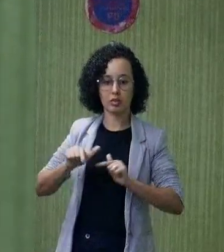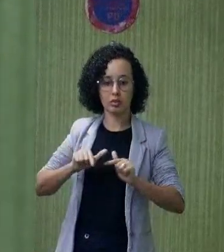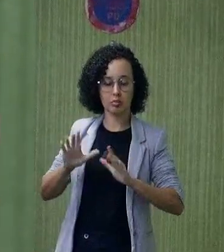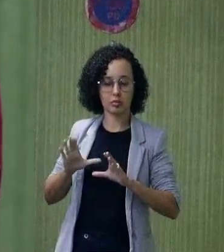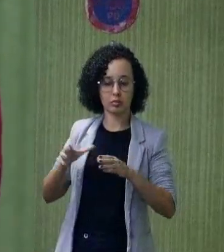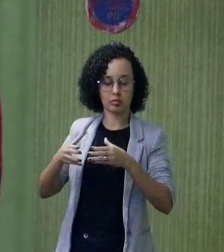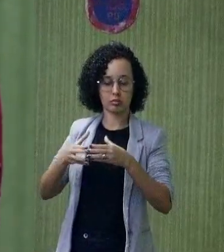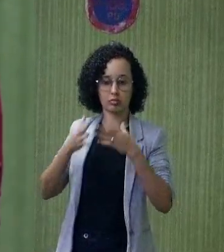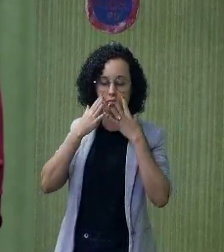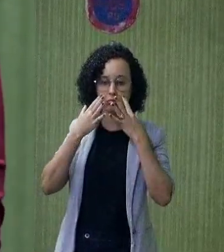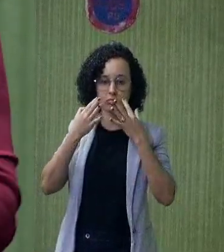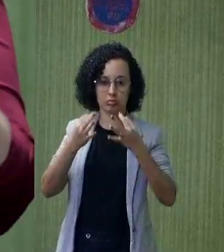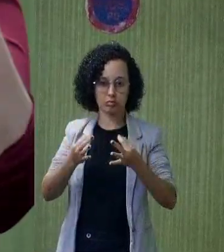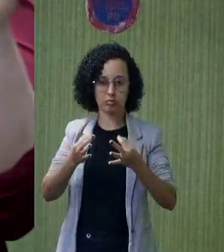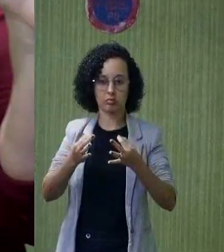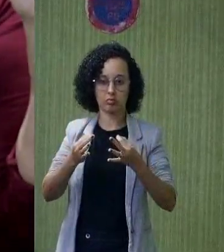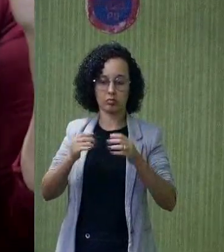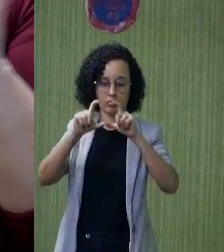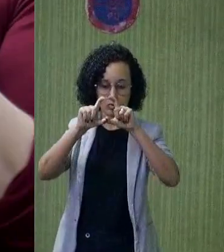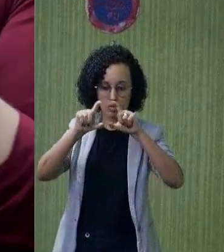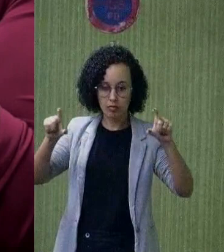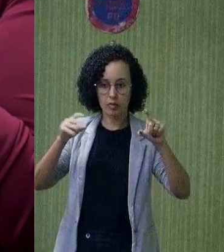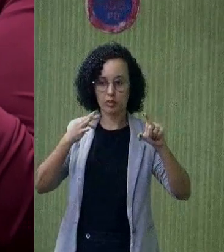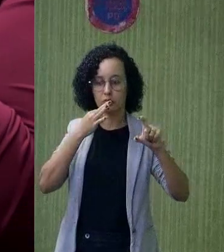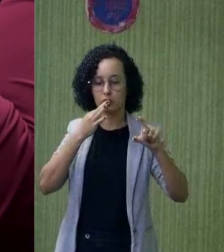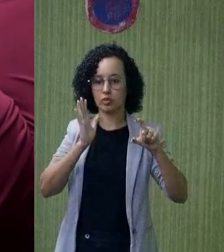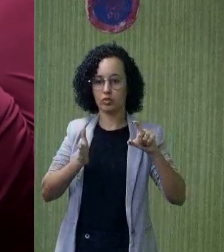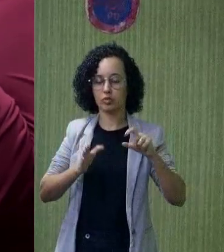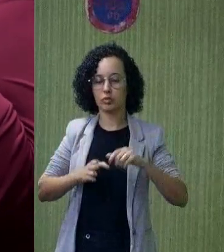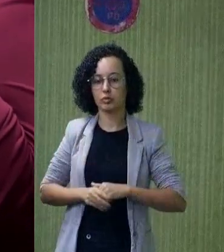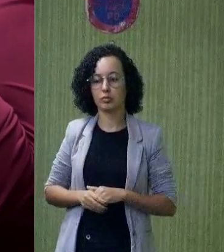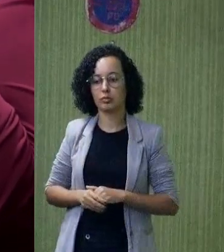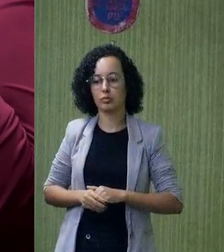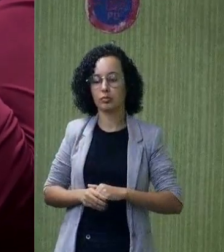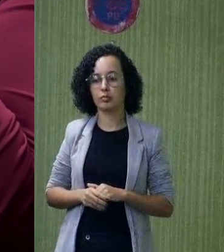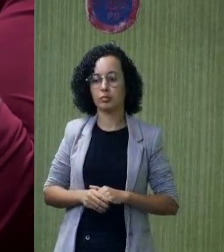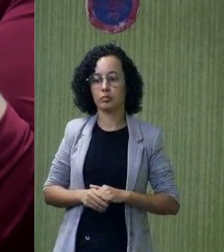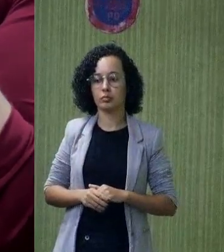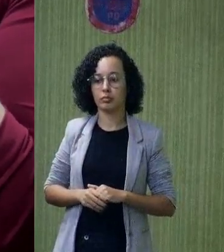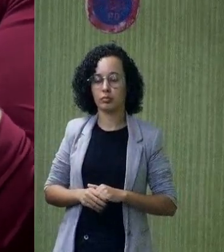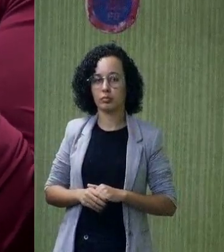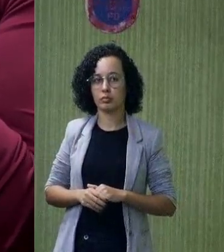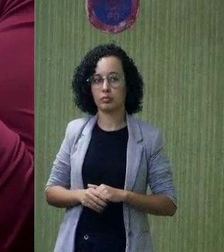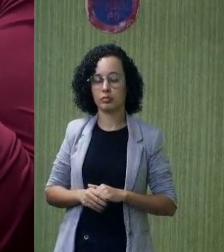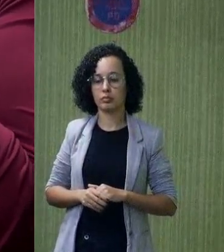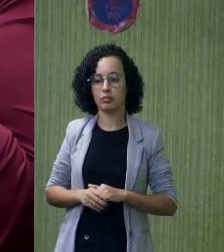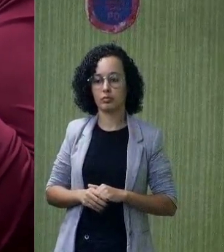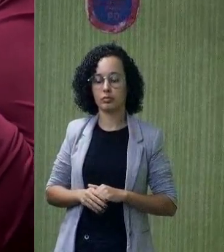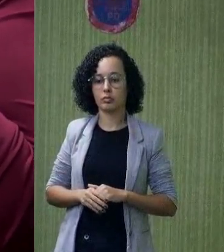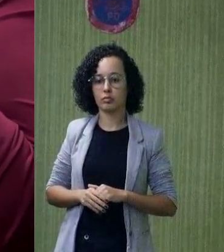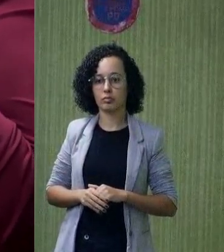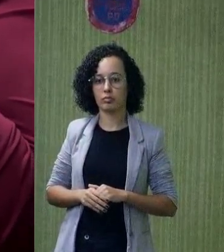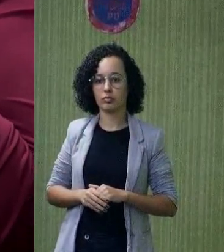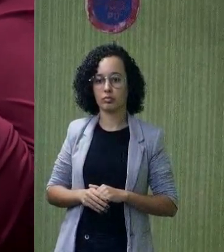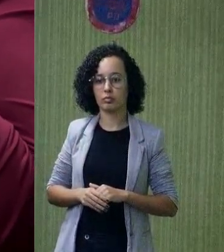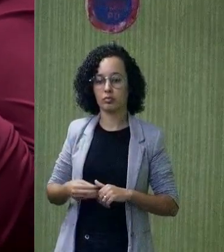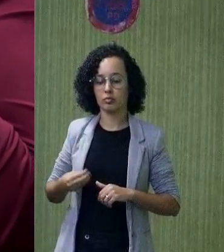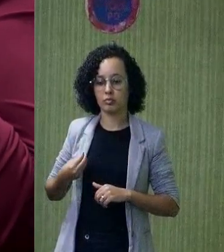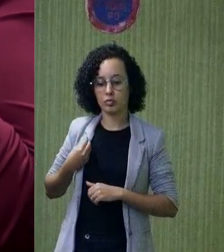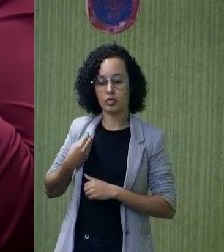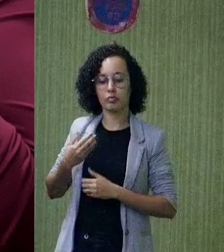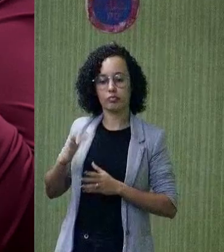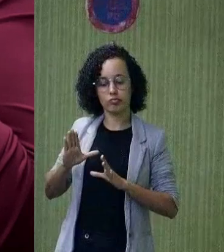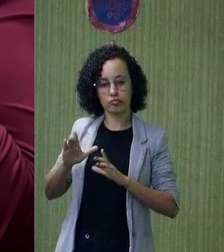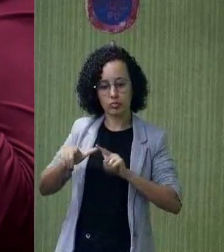chamou muita atenção essa frase ela é bem conhecida mas nós vivenciamos muito esse trabalho em equipe